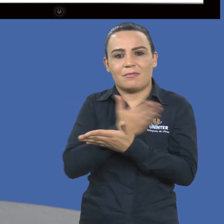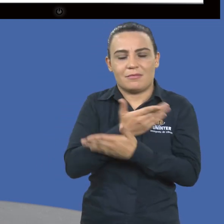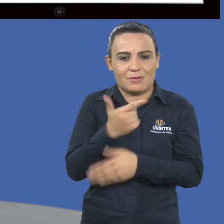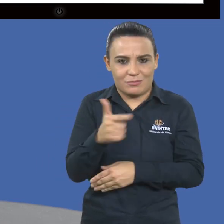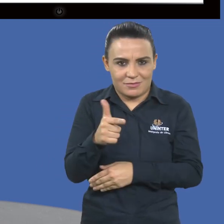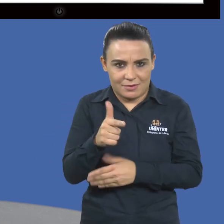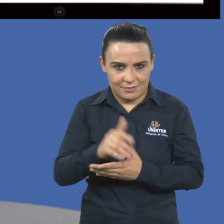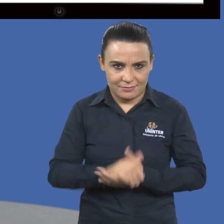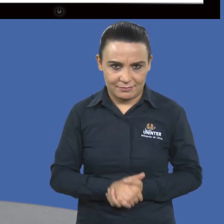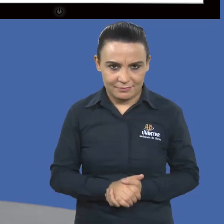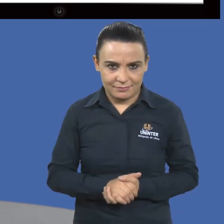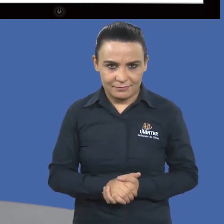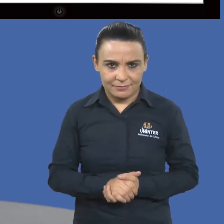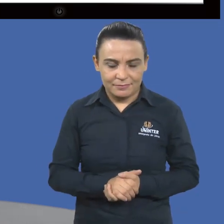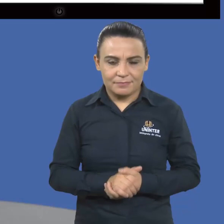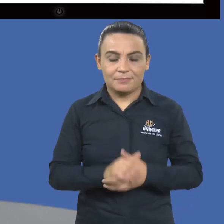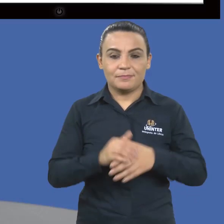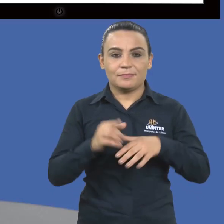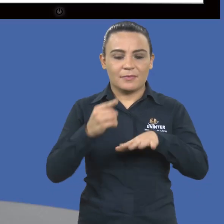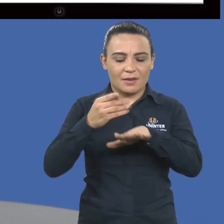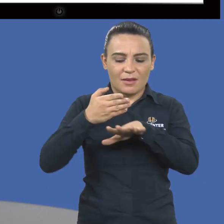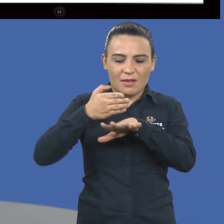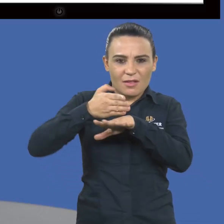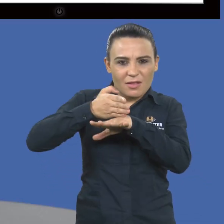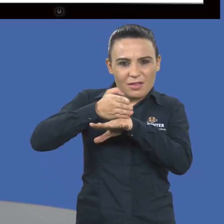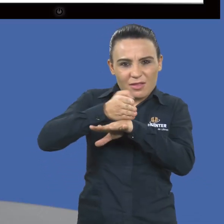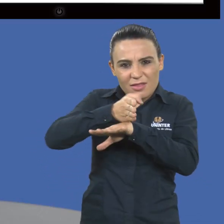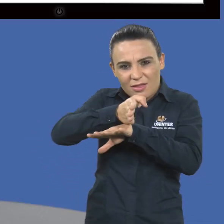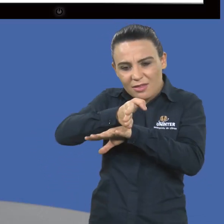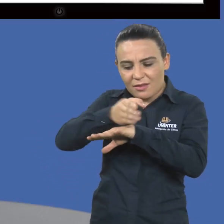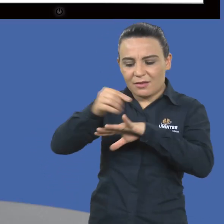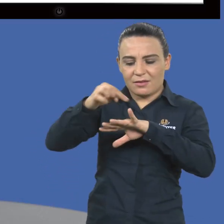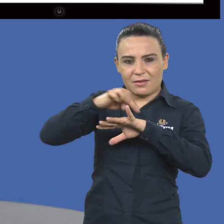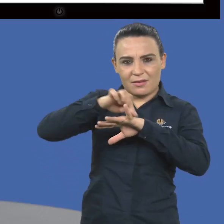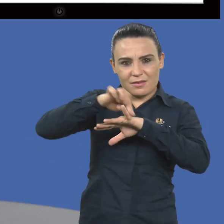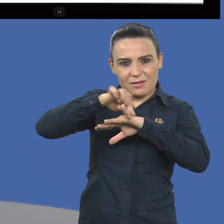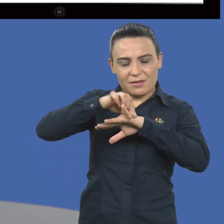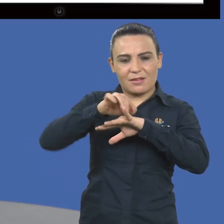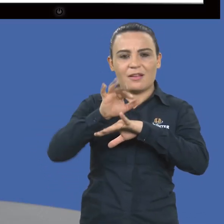ausência. Então, com a ausência dessa